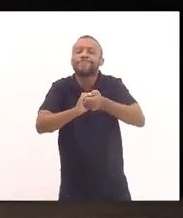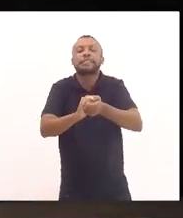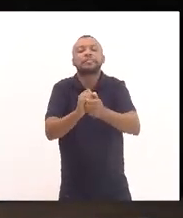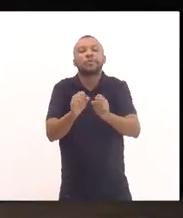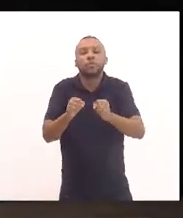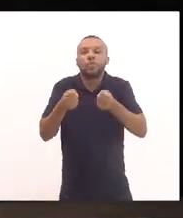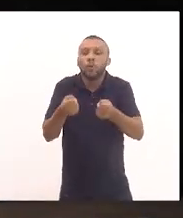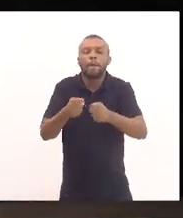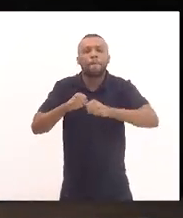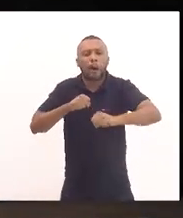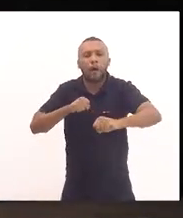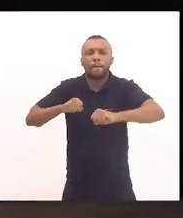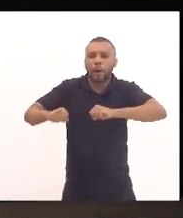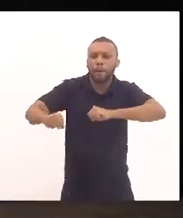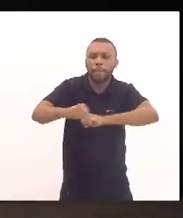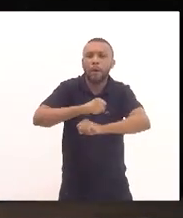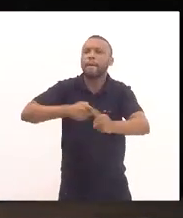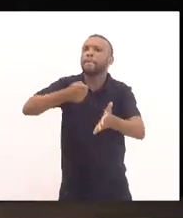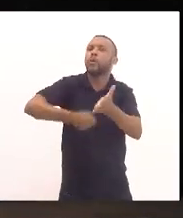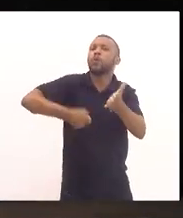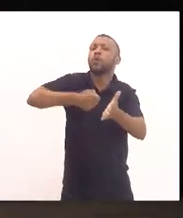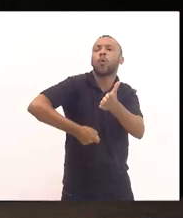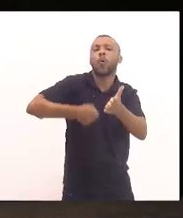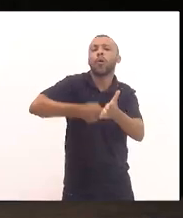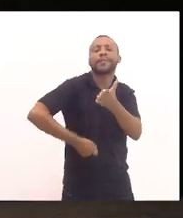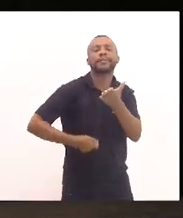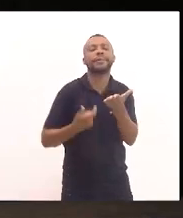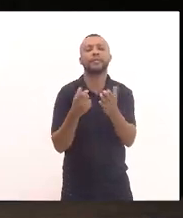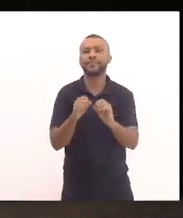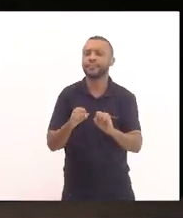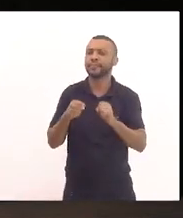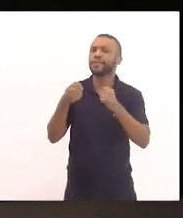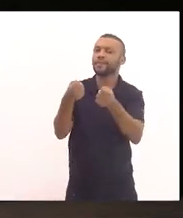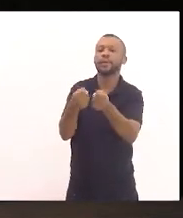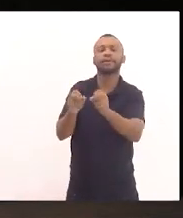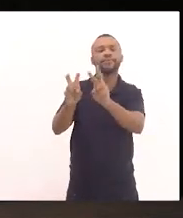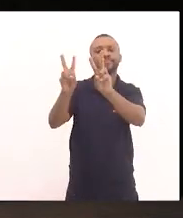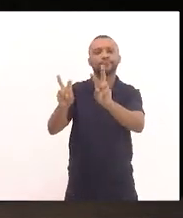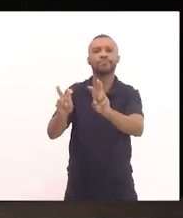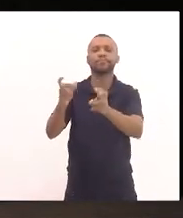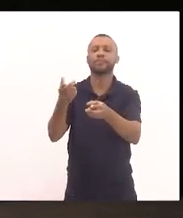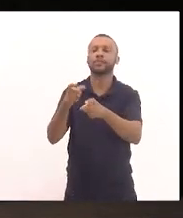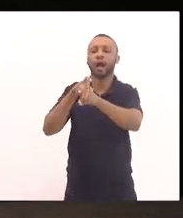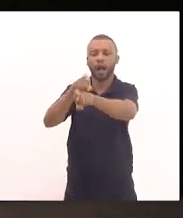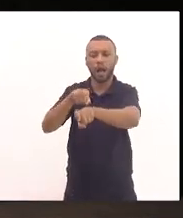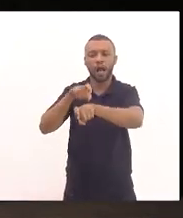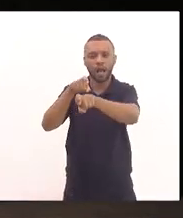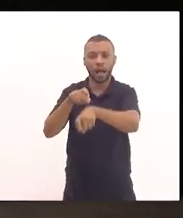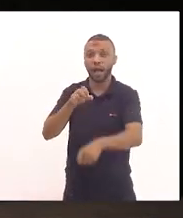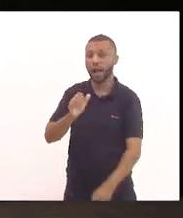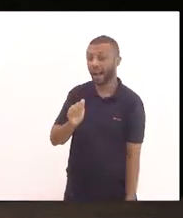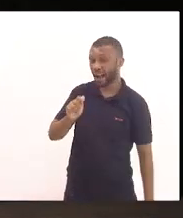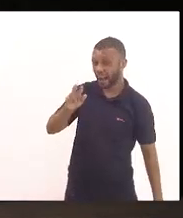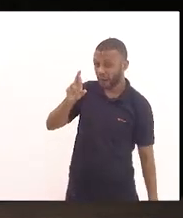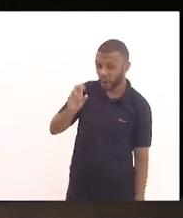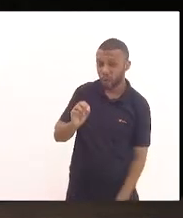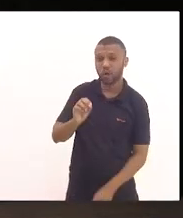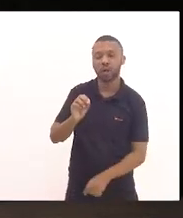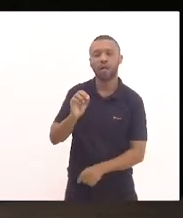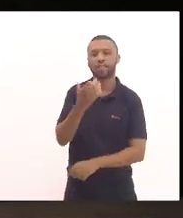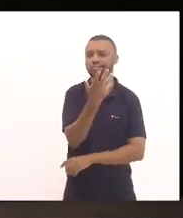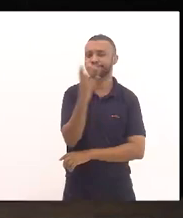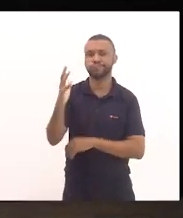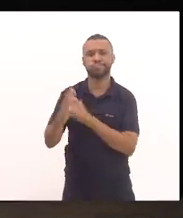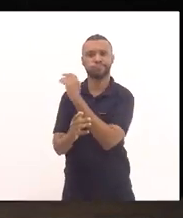resistentes, lutadores, lutadoras, em defesa da agroecologia do Estado do Rio de Janeiro, da agricultura